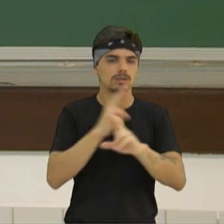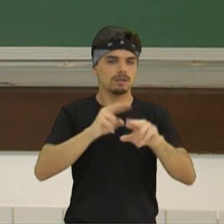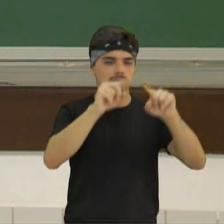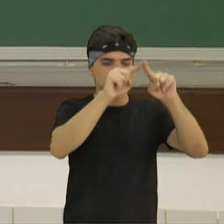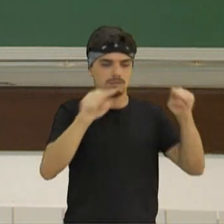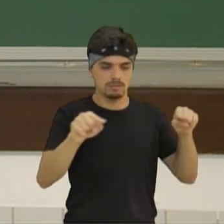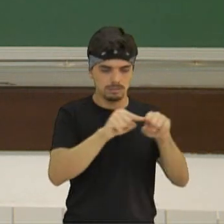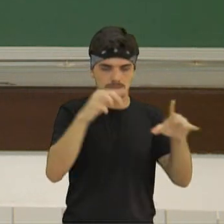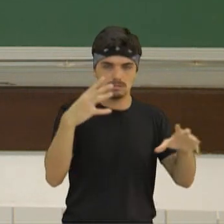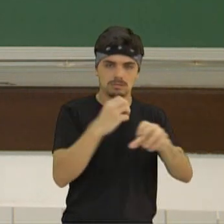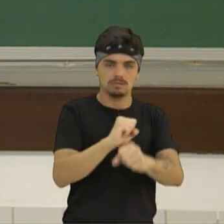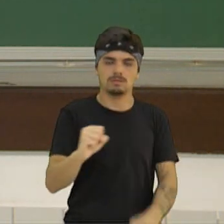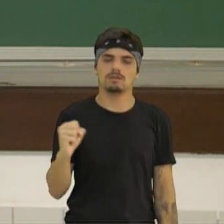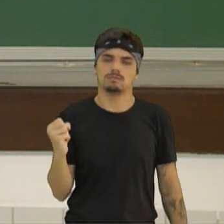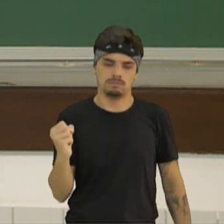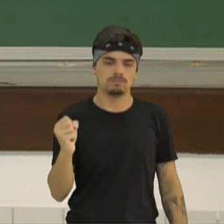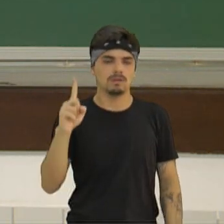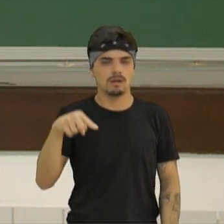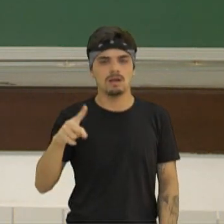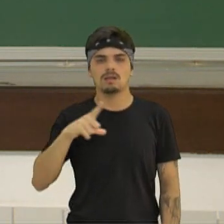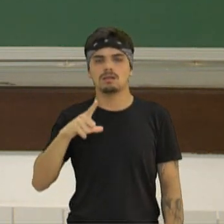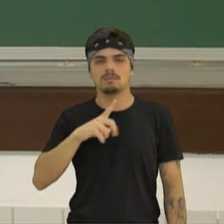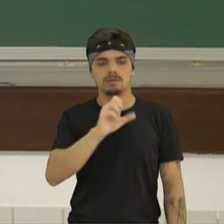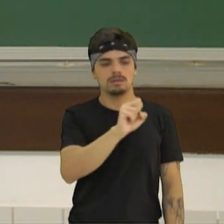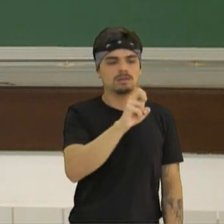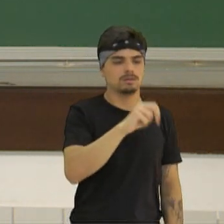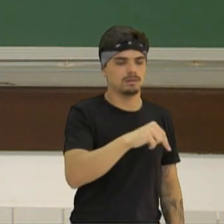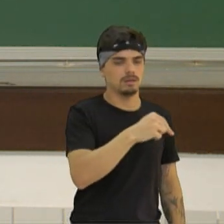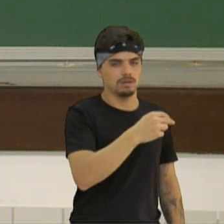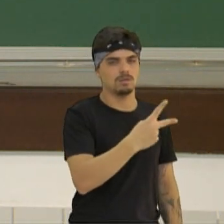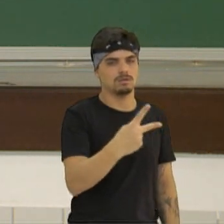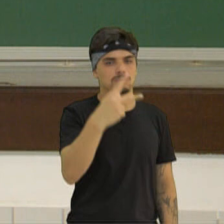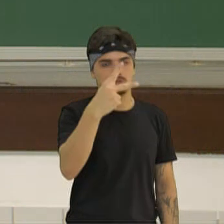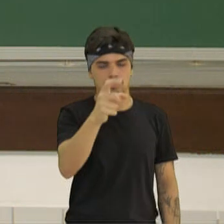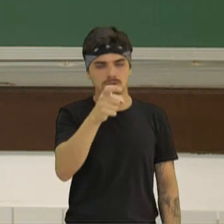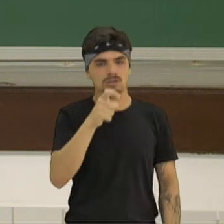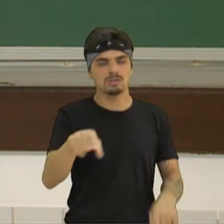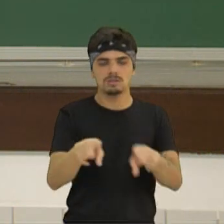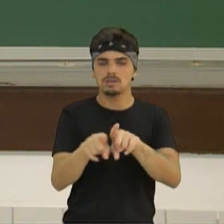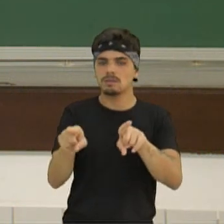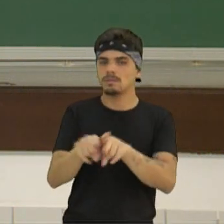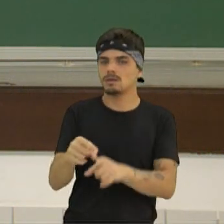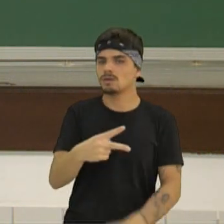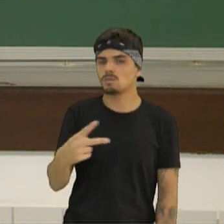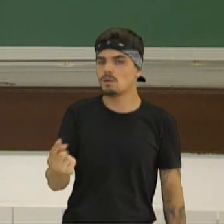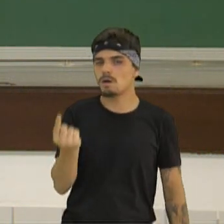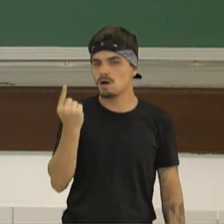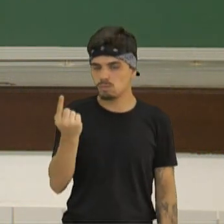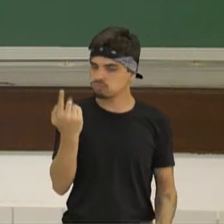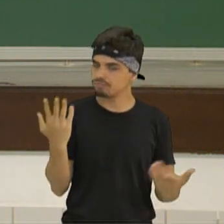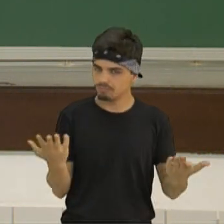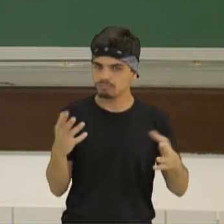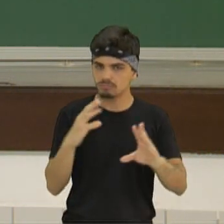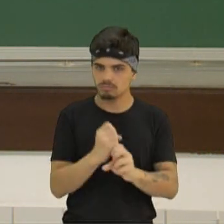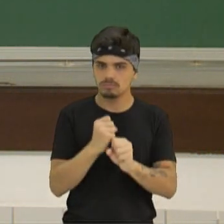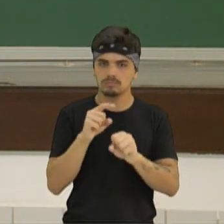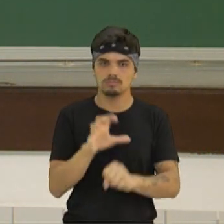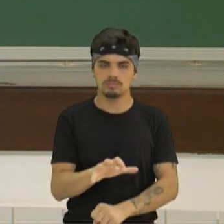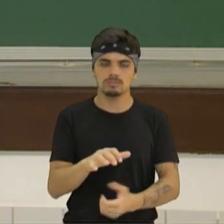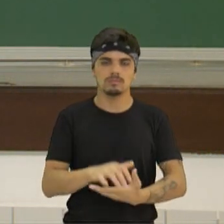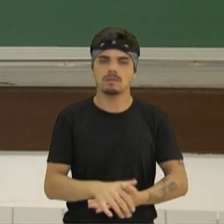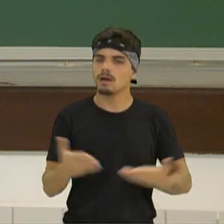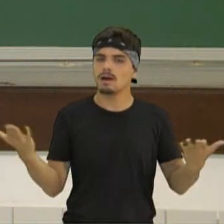trigonométrica fundamental. Seno quadrado de x mais cosseno quadrado de x igual a 1. Então, reforcei isso. Então,